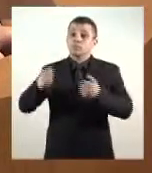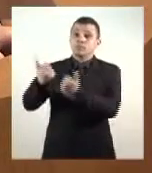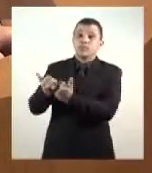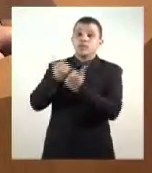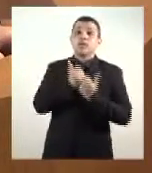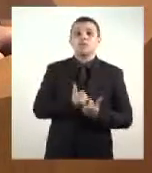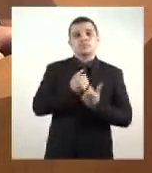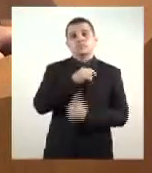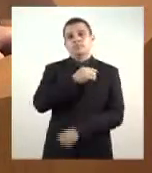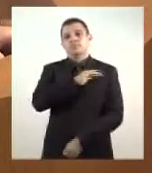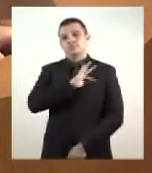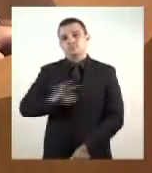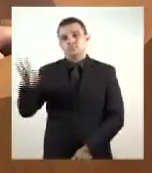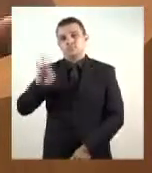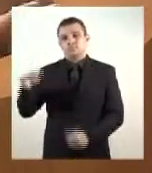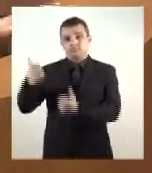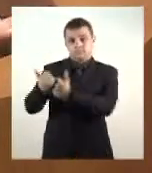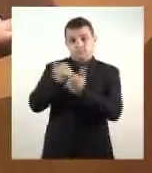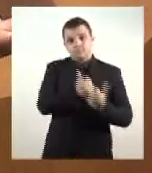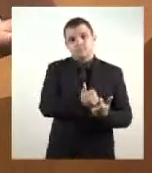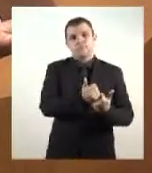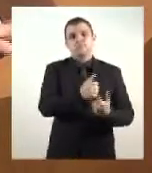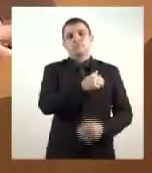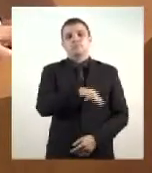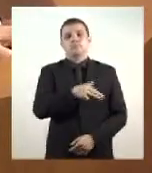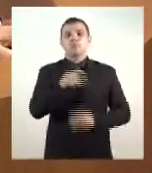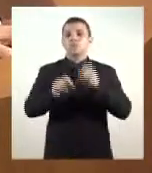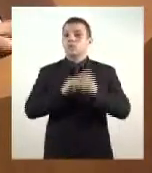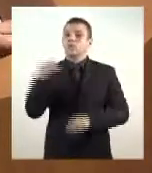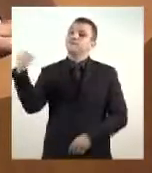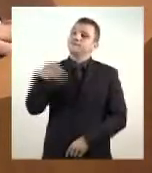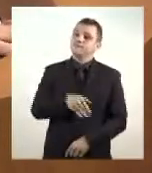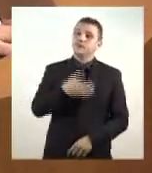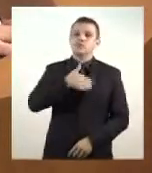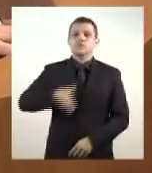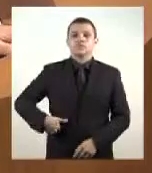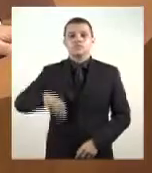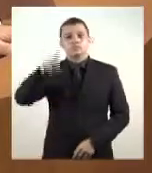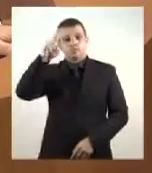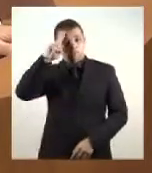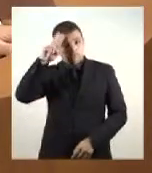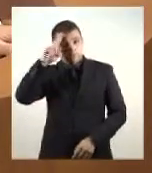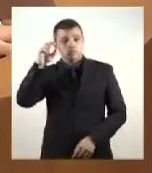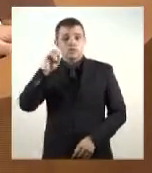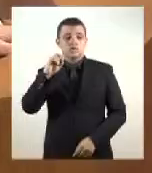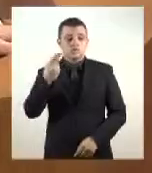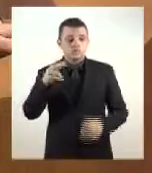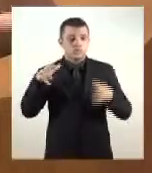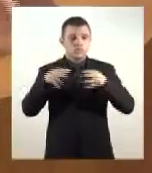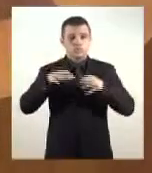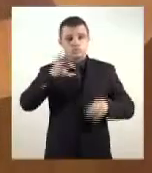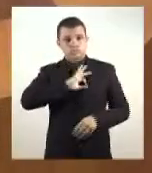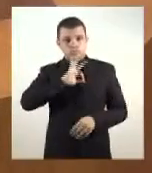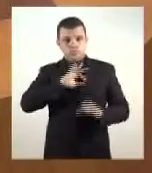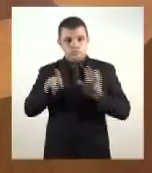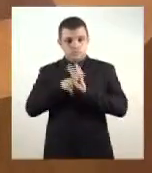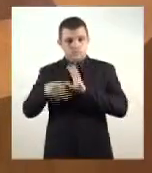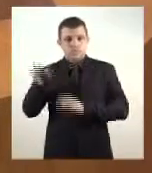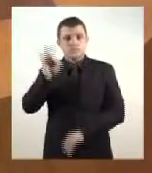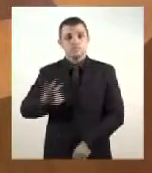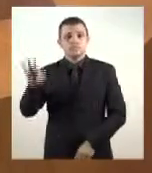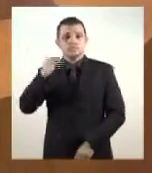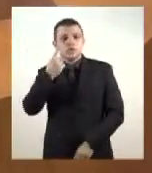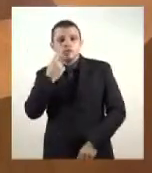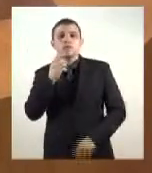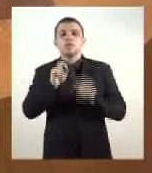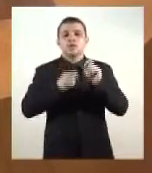Maranhão. Ou seja, a vinda da Força Nacional ou a vinda do Exército no sentido de ajudar a combater a criminalidade,